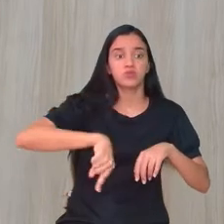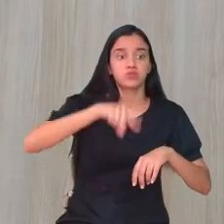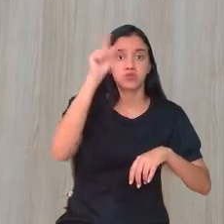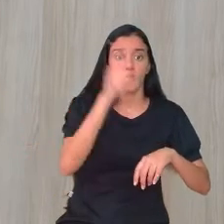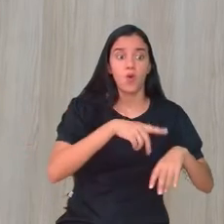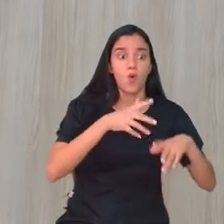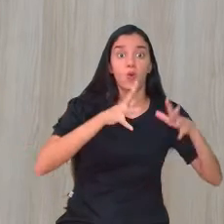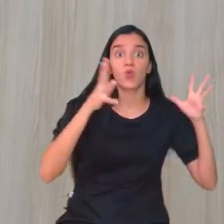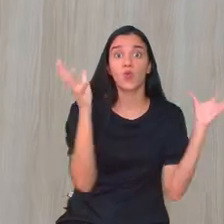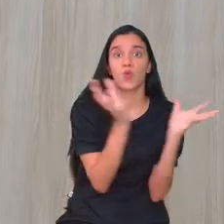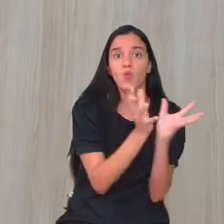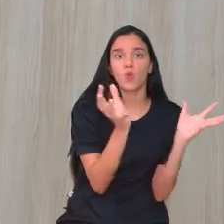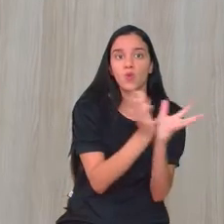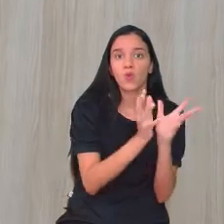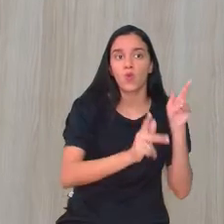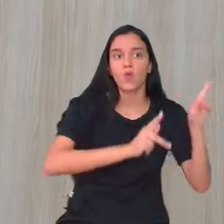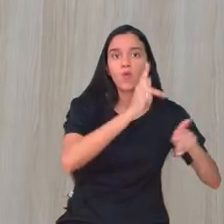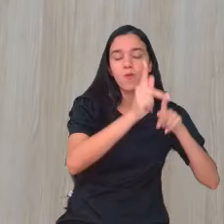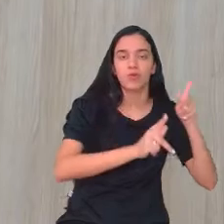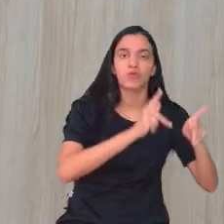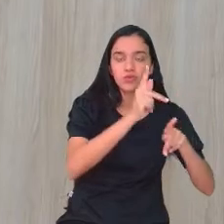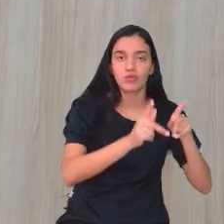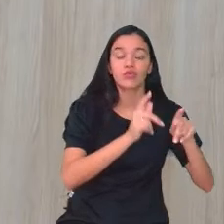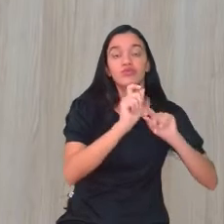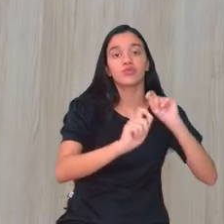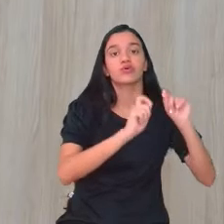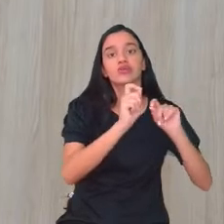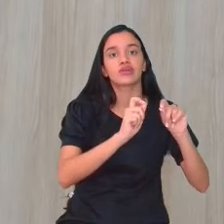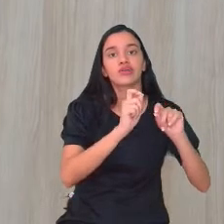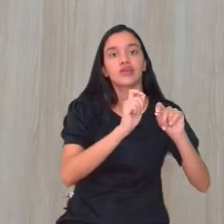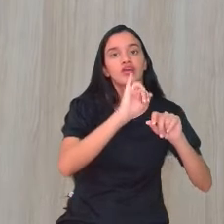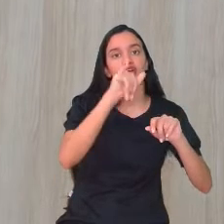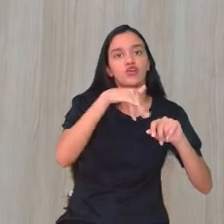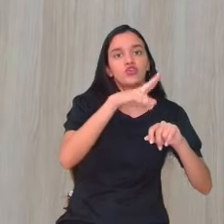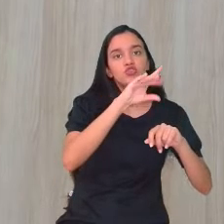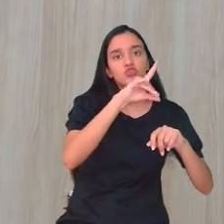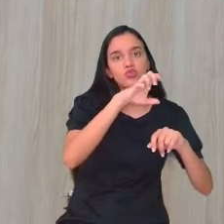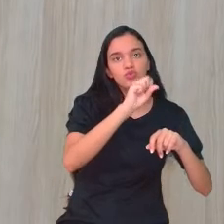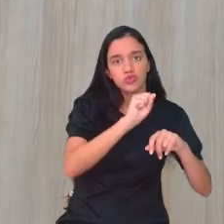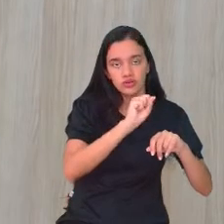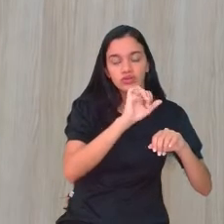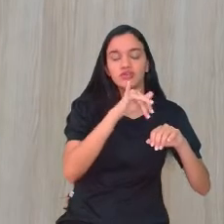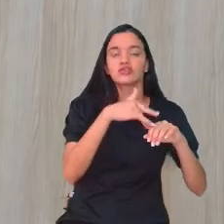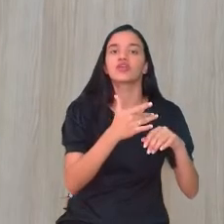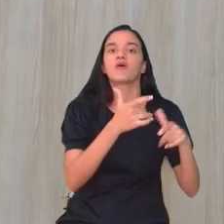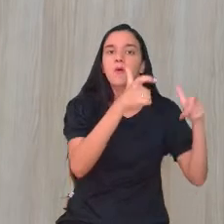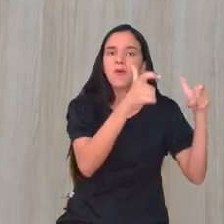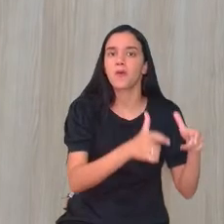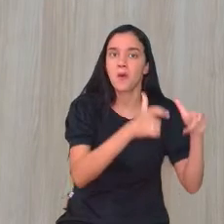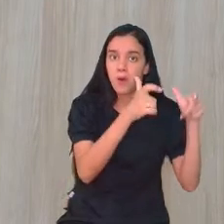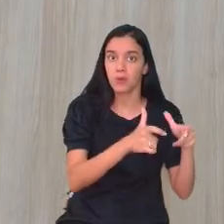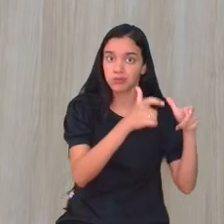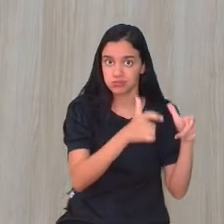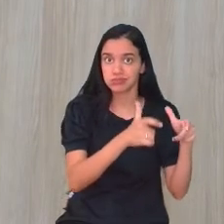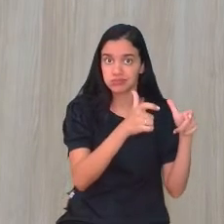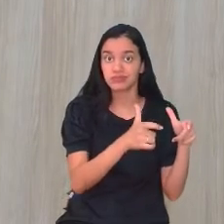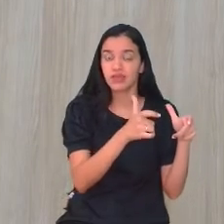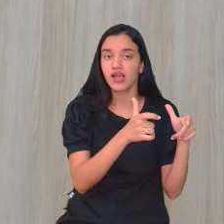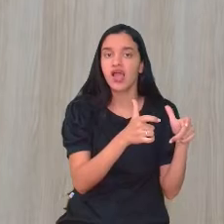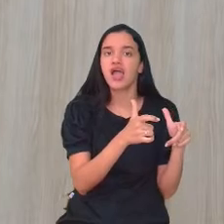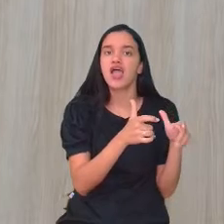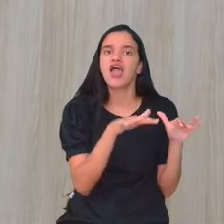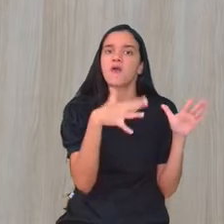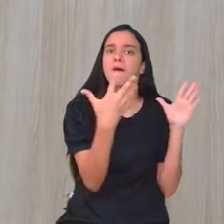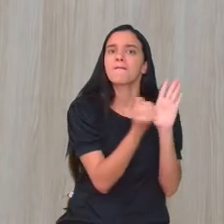de um grupo, né, étnico que foram os judeus. Então, o Holocausto, né, ele é uma marca assim